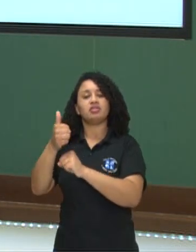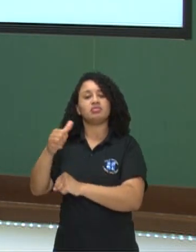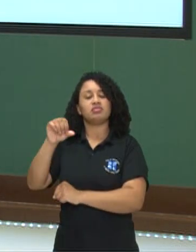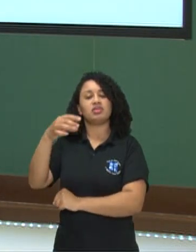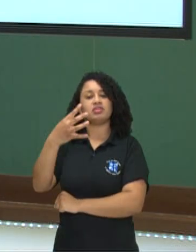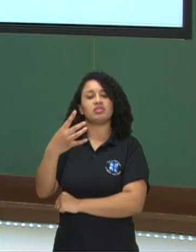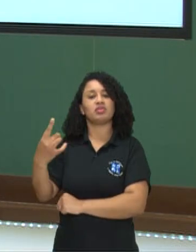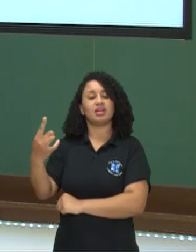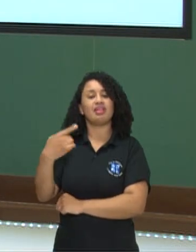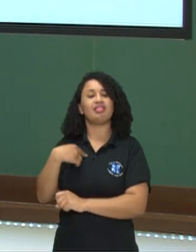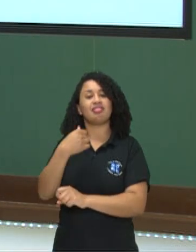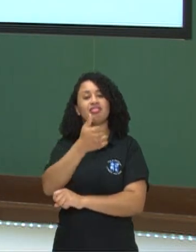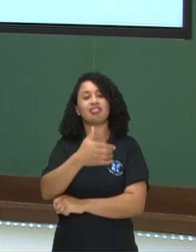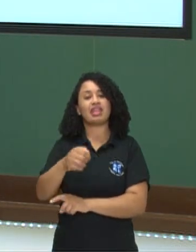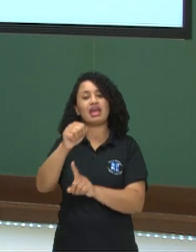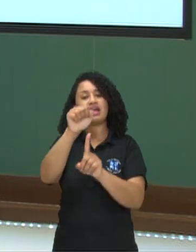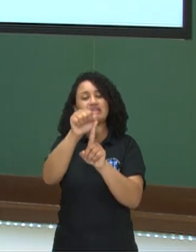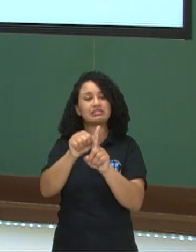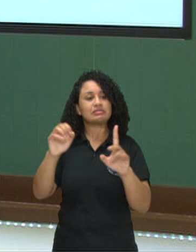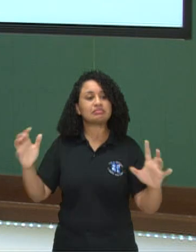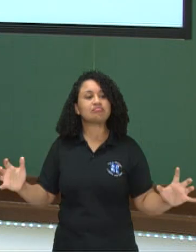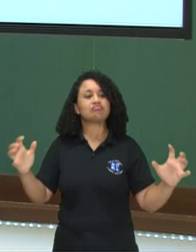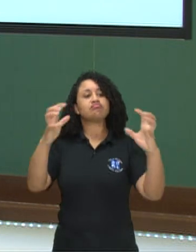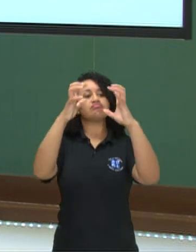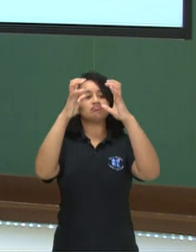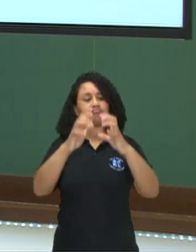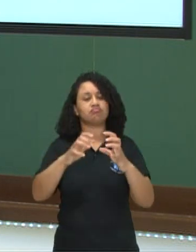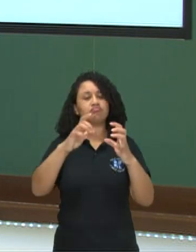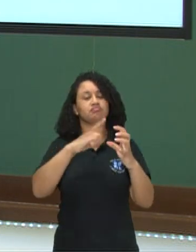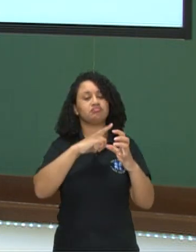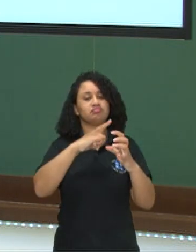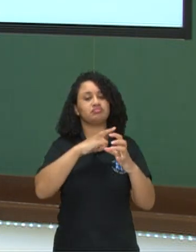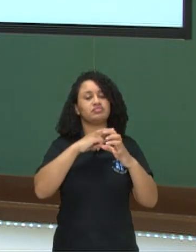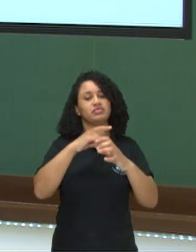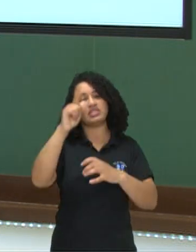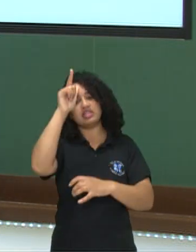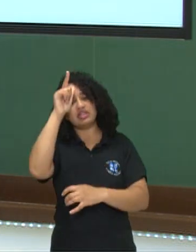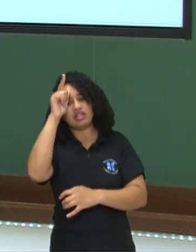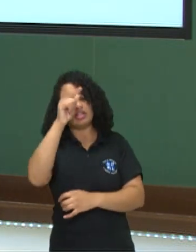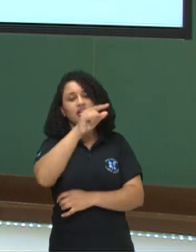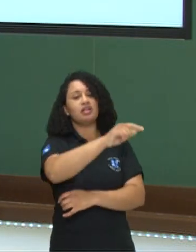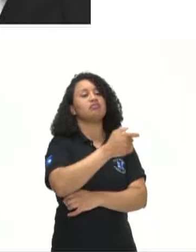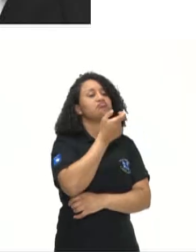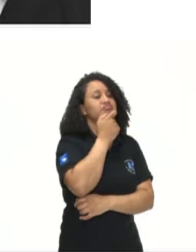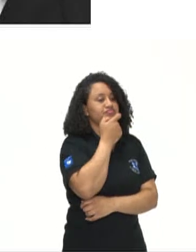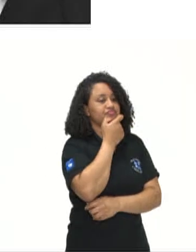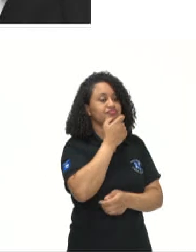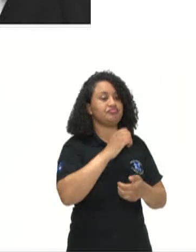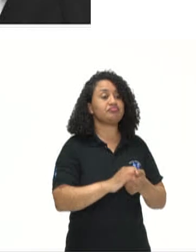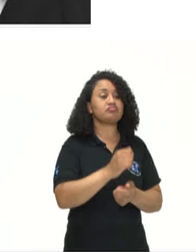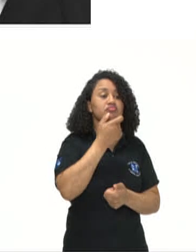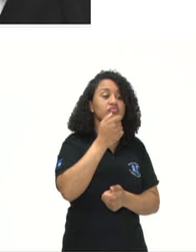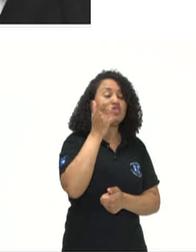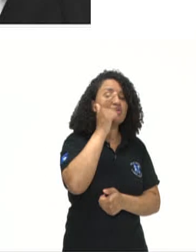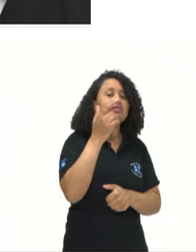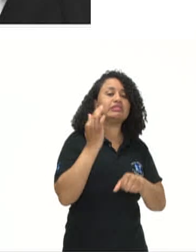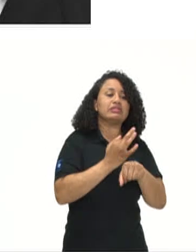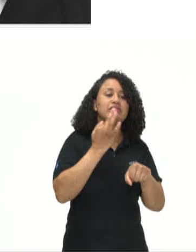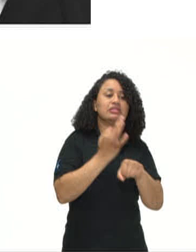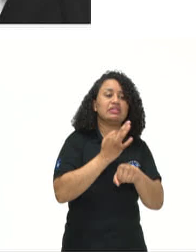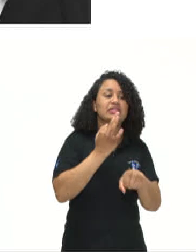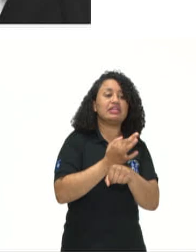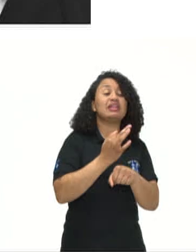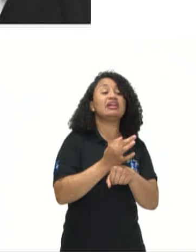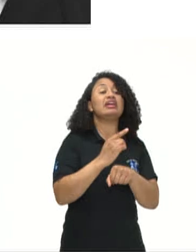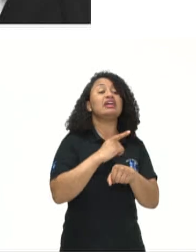1941. 10 meses de confrontos aéreos entre a Alemanha e Inglaterra. A Inglaterra conseguiu resistir